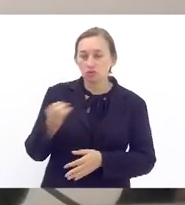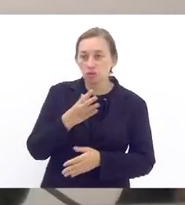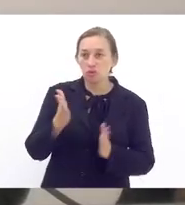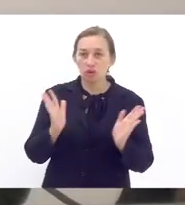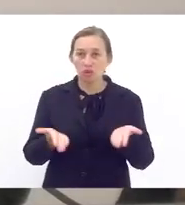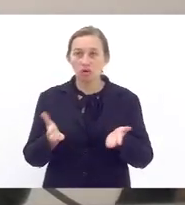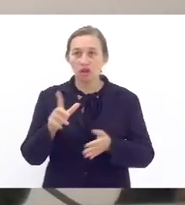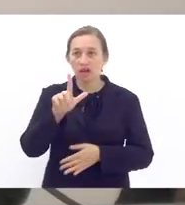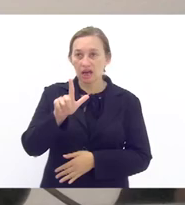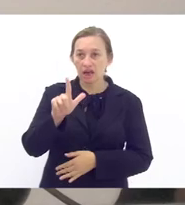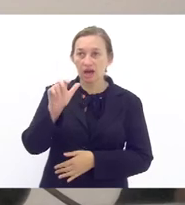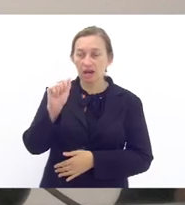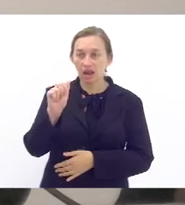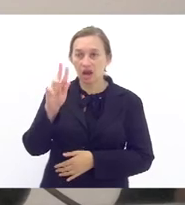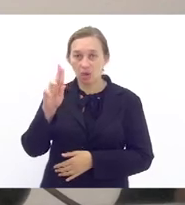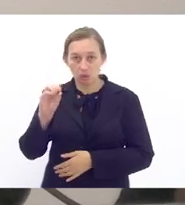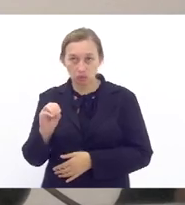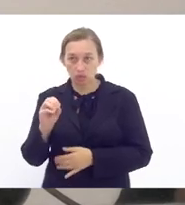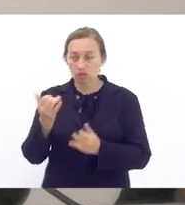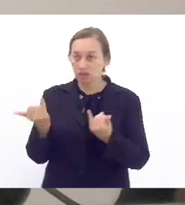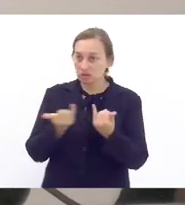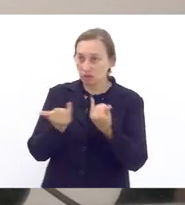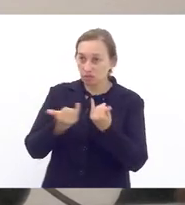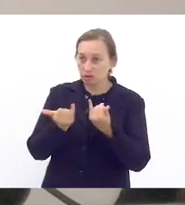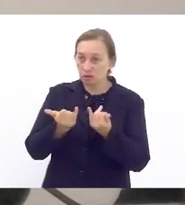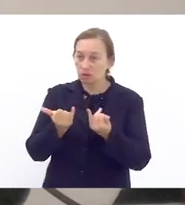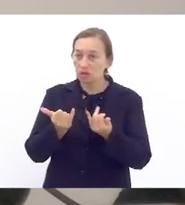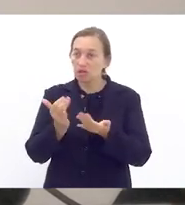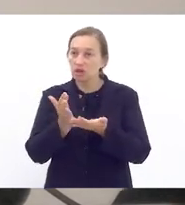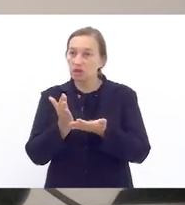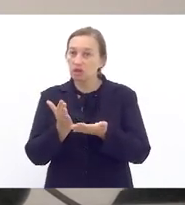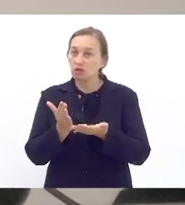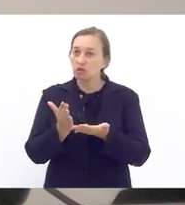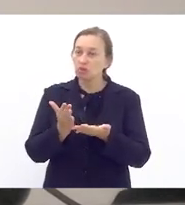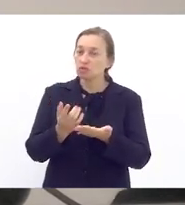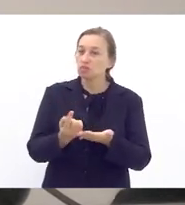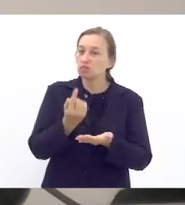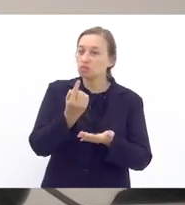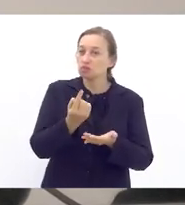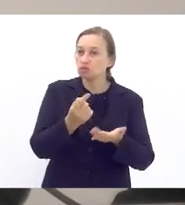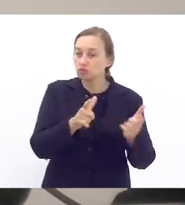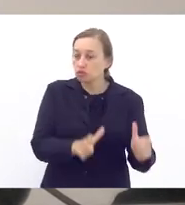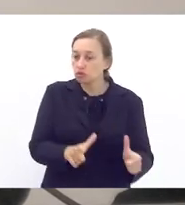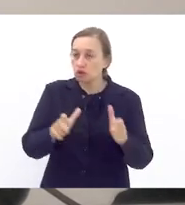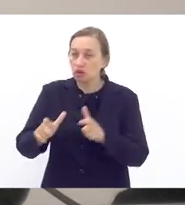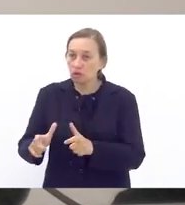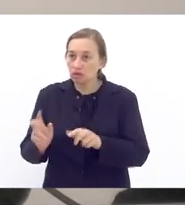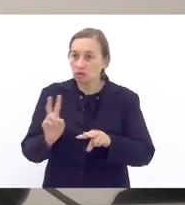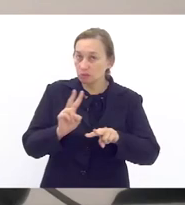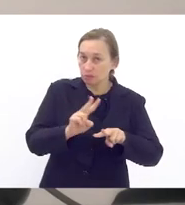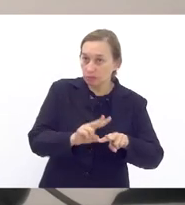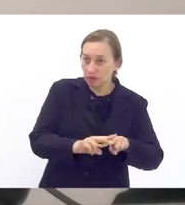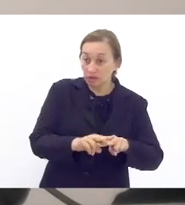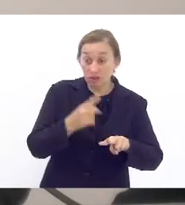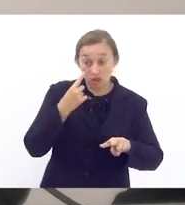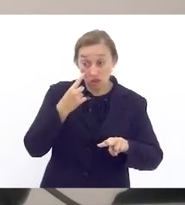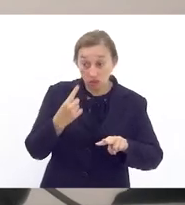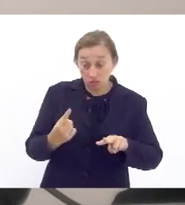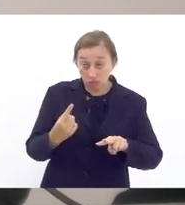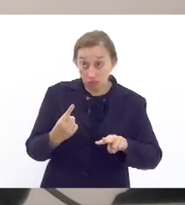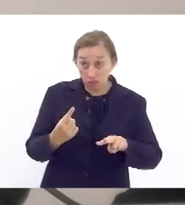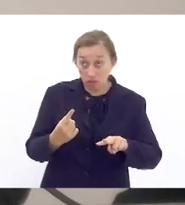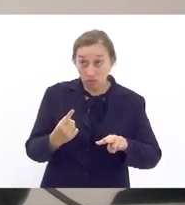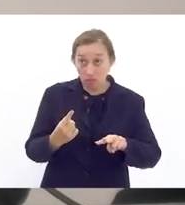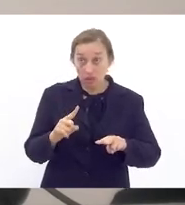laudo. Um dos locais que a gente fez a prisão em flagrante por outra situação e não pela